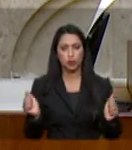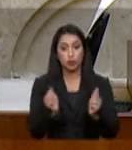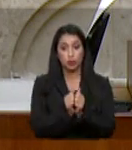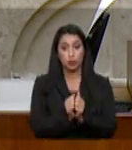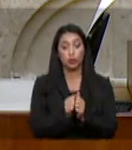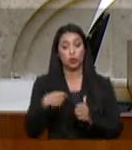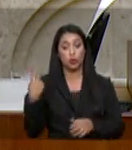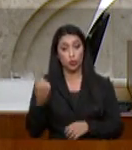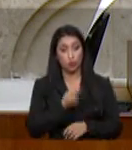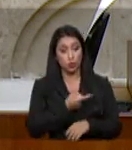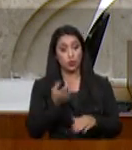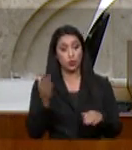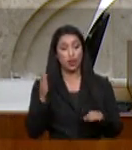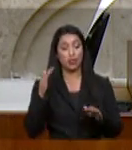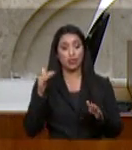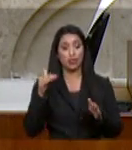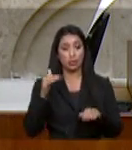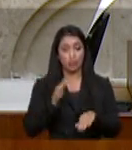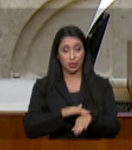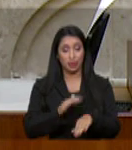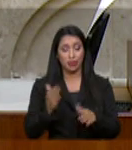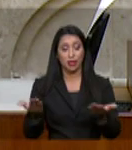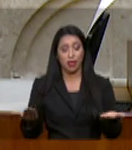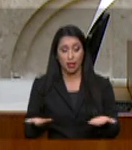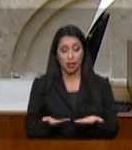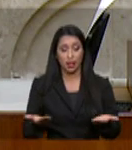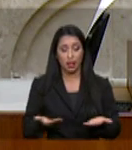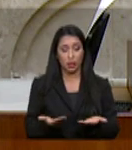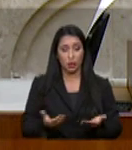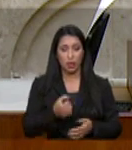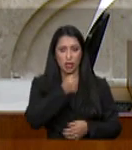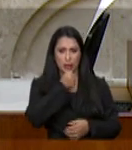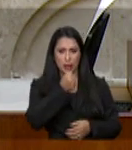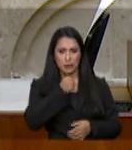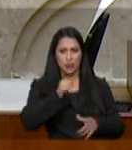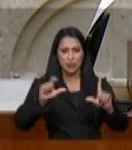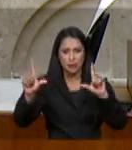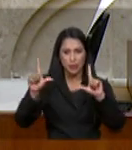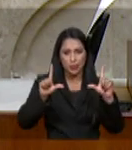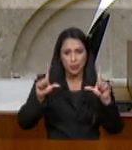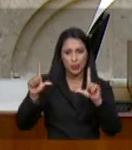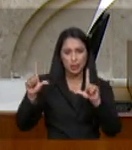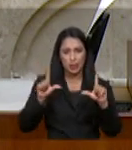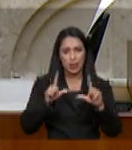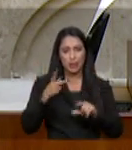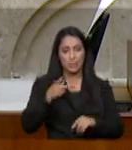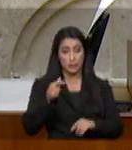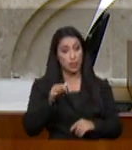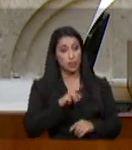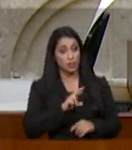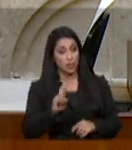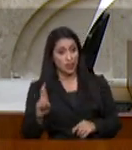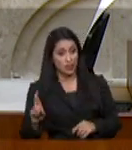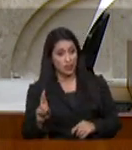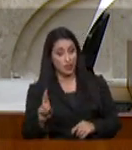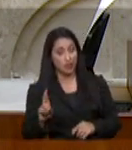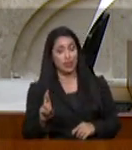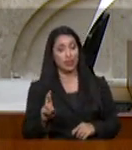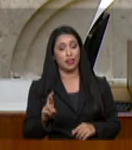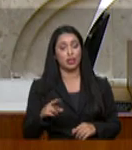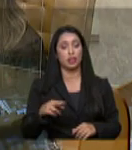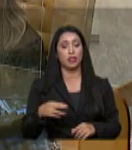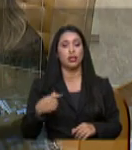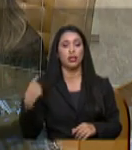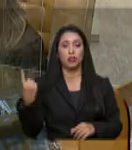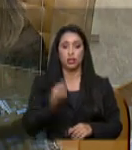conosco até esse momento a imprensa que tá fazendo a cobertura e Luz representante da procuradoria-geral da